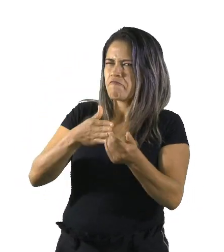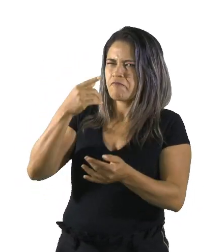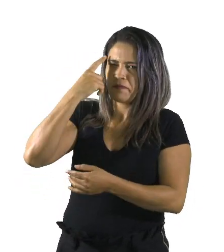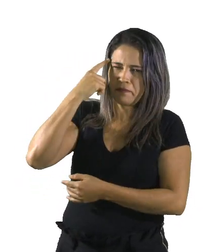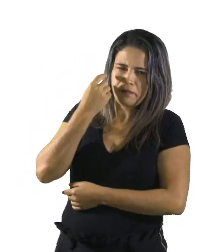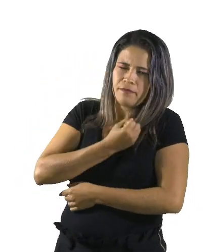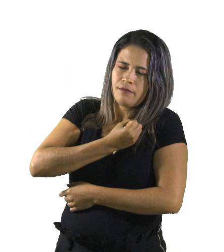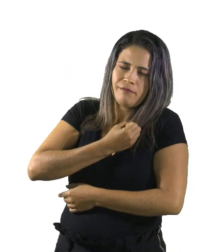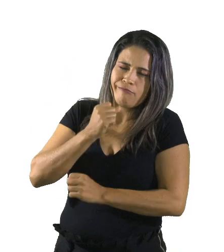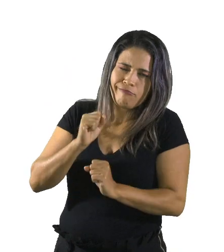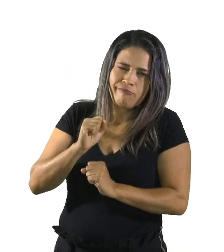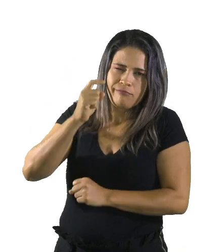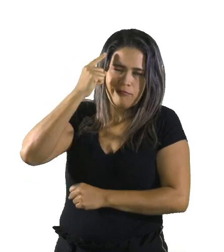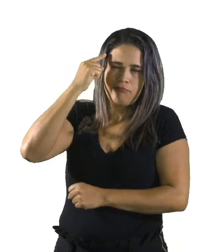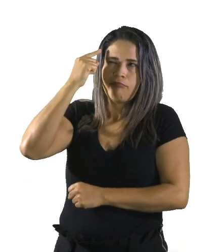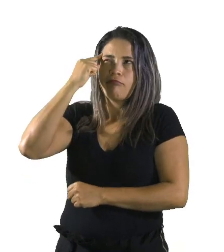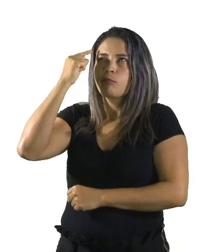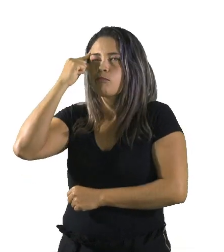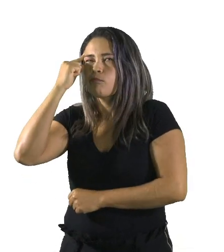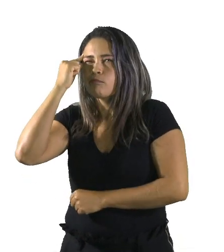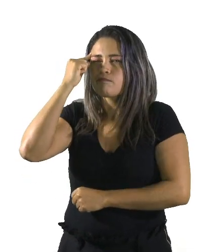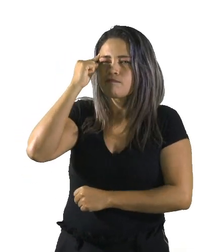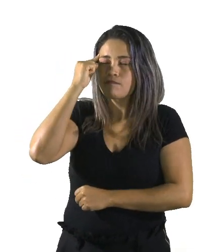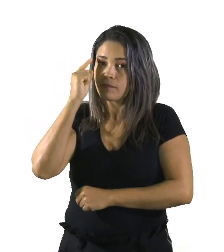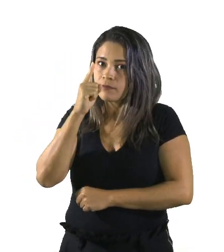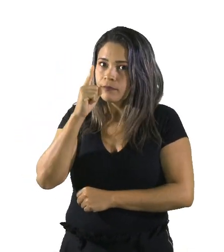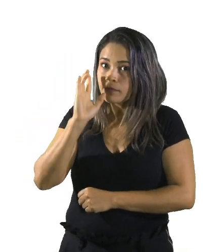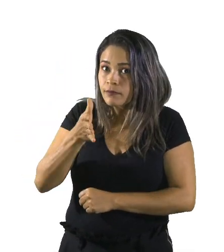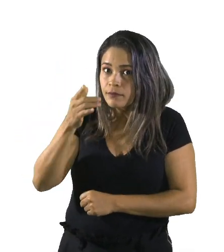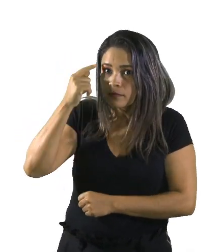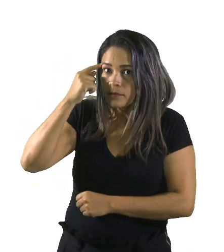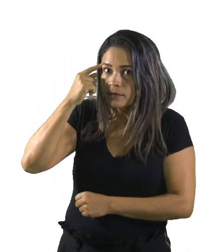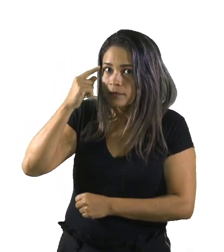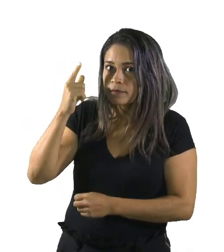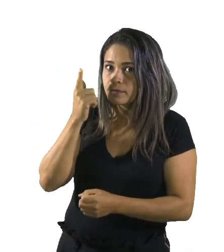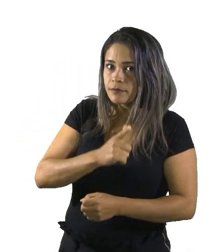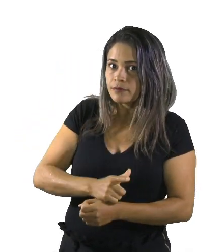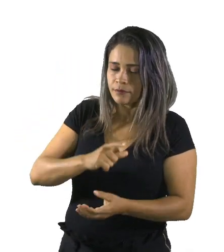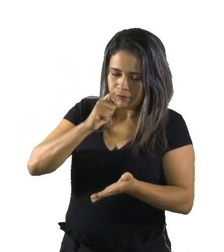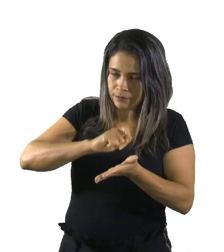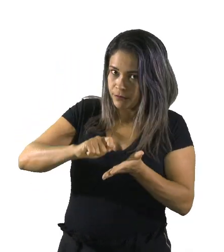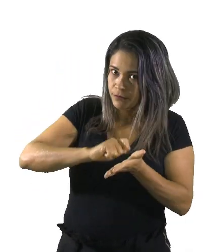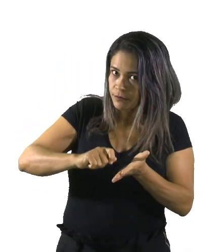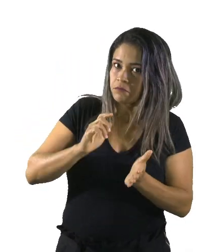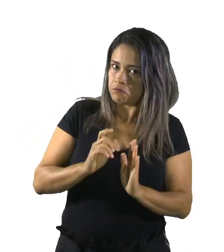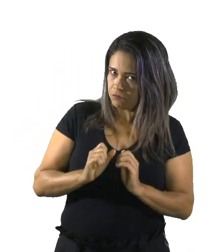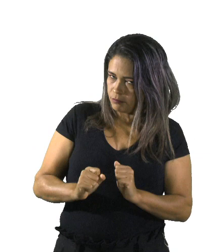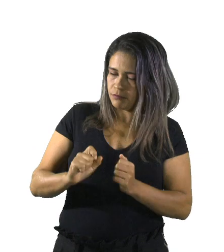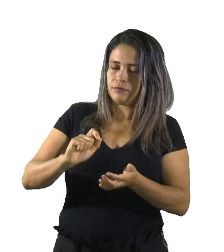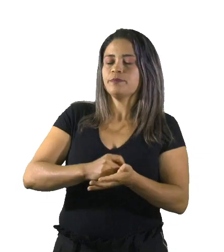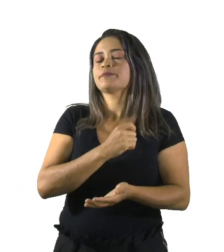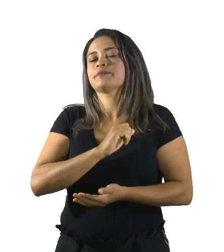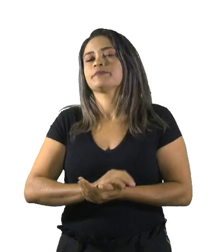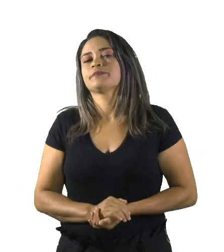natural, tá? Pensou? Anota no caderno, se você achar mais fácil. Agora, faz o